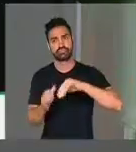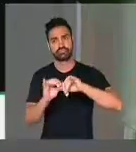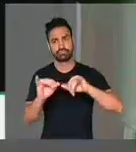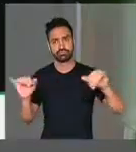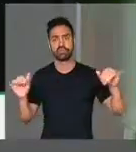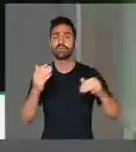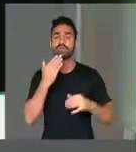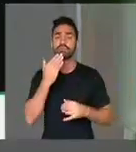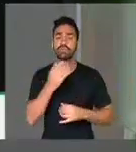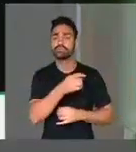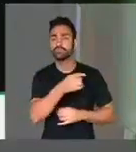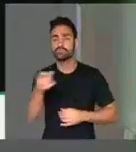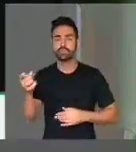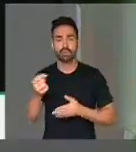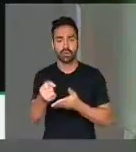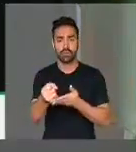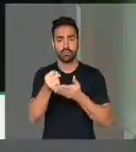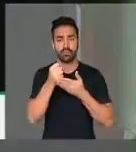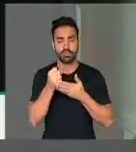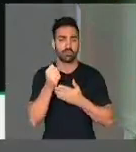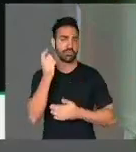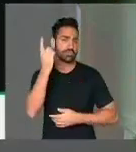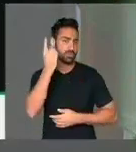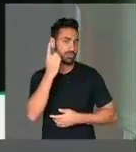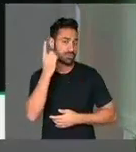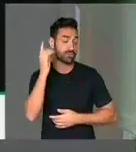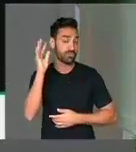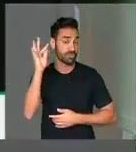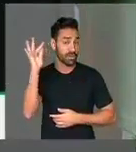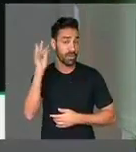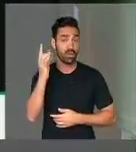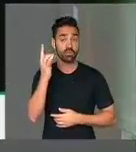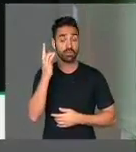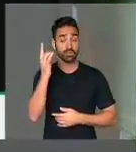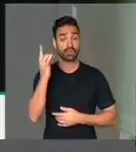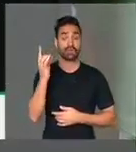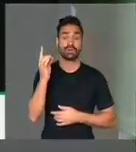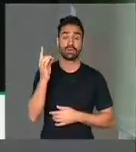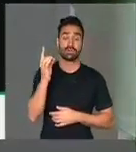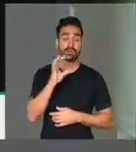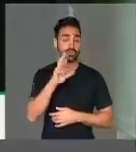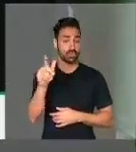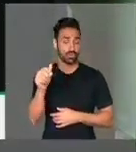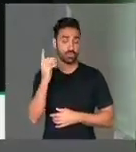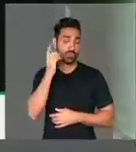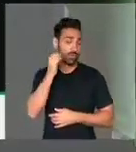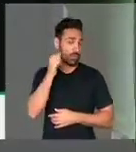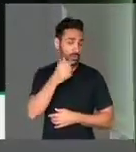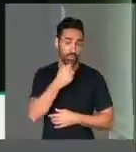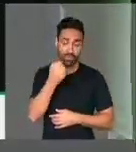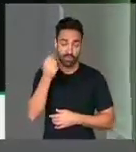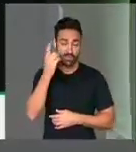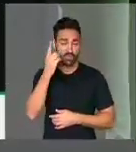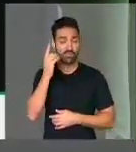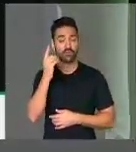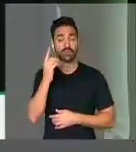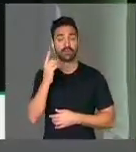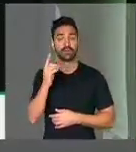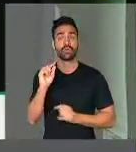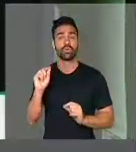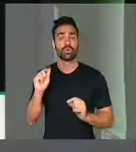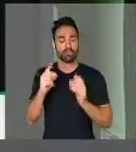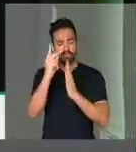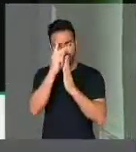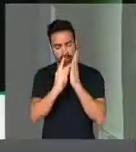a solidariedade dos colegas deputados federais e deputadas federais para uma matéria que se faz de